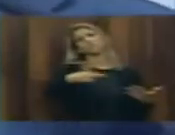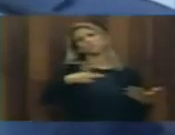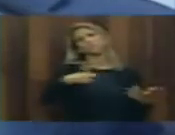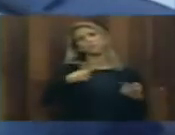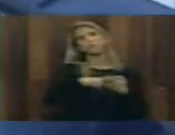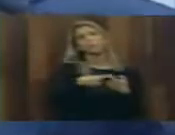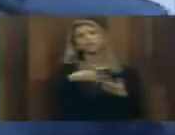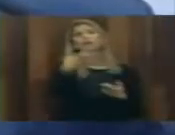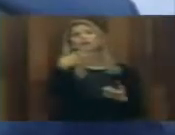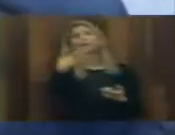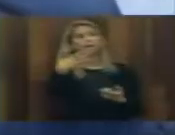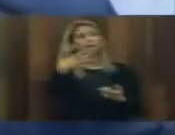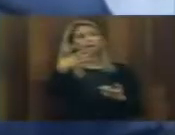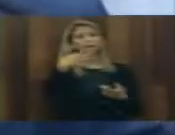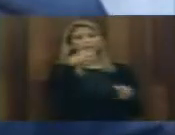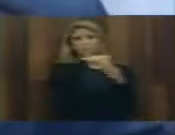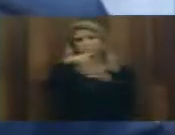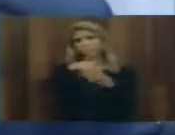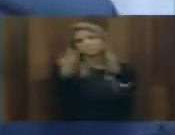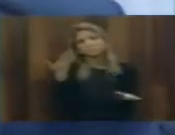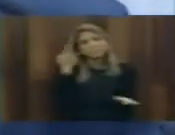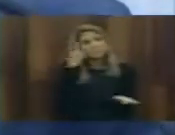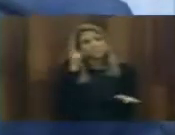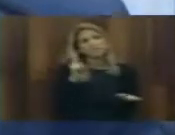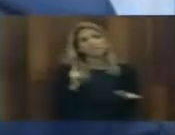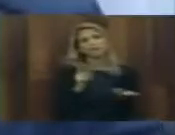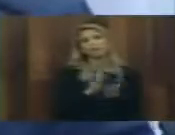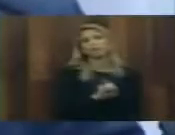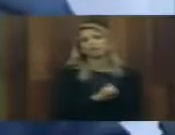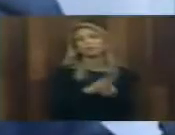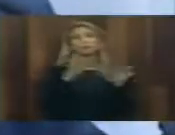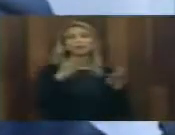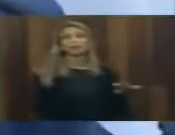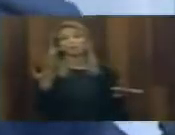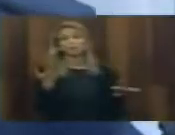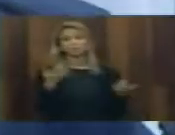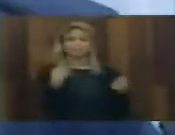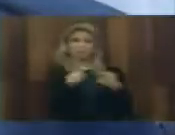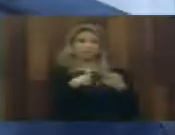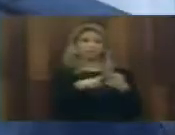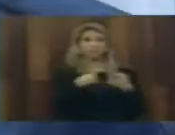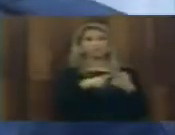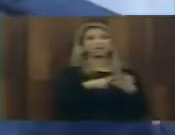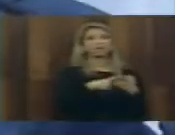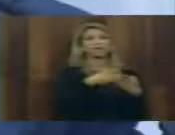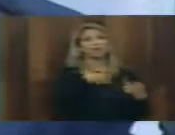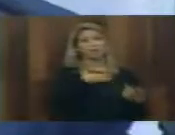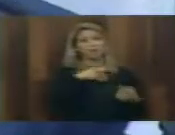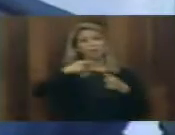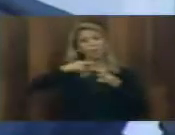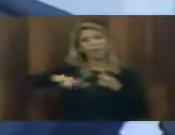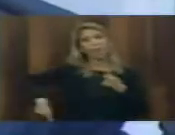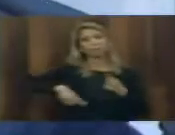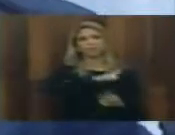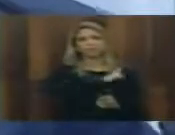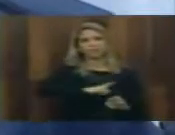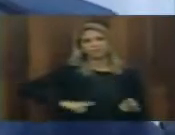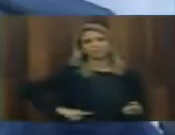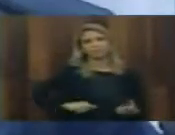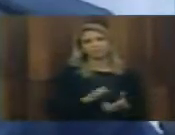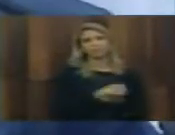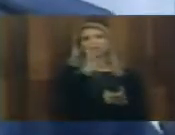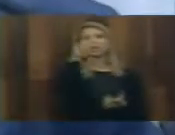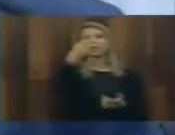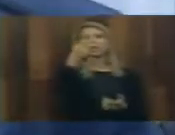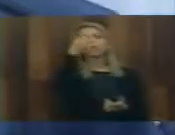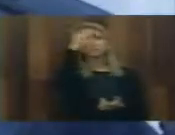fato do vereador Rafael Peçanha ser líder da oposição, talvez pelo fato de existirem pessoas que já foram do seio dessa